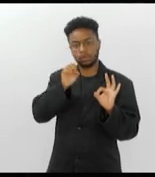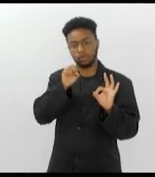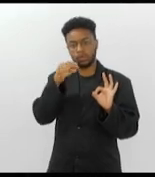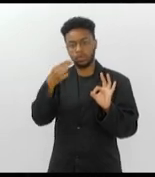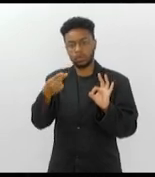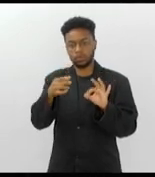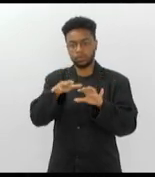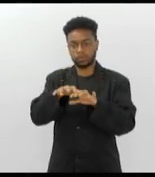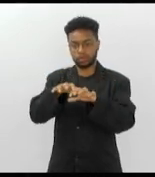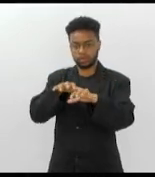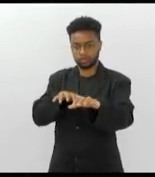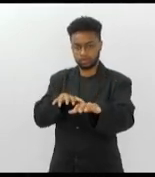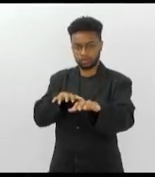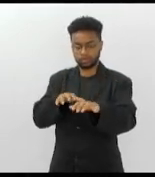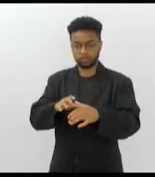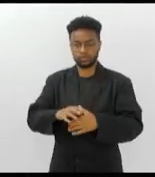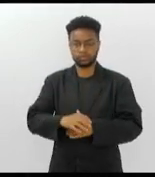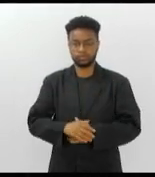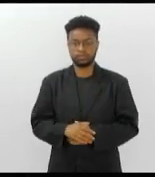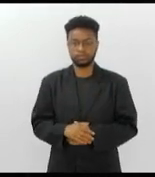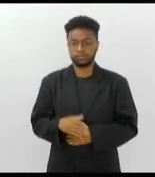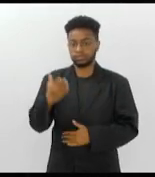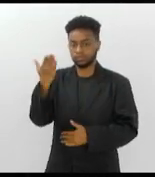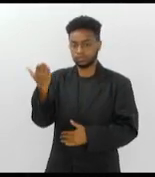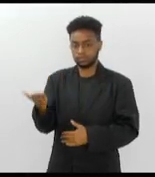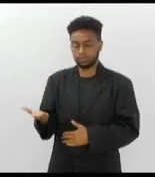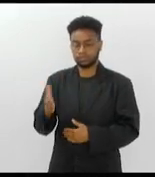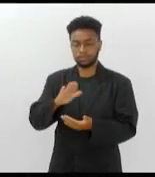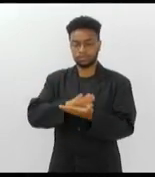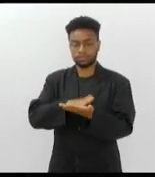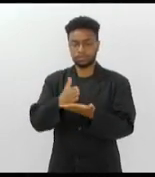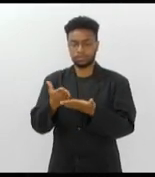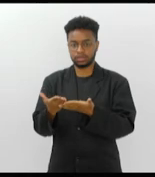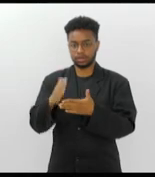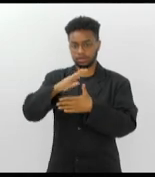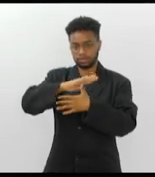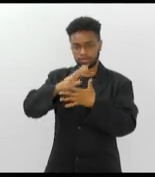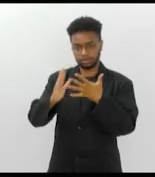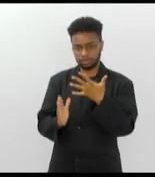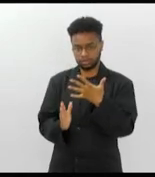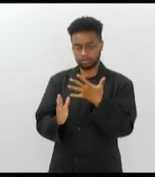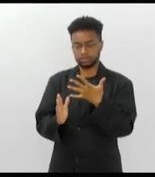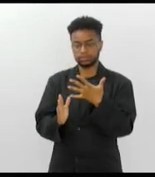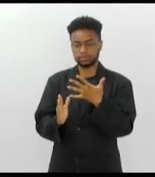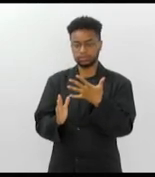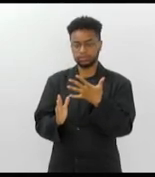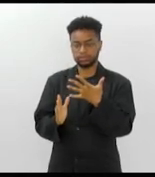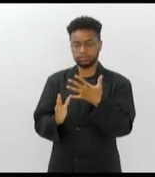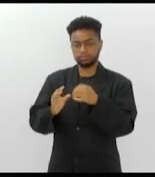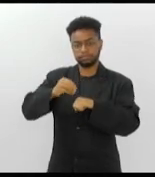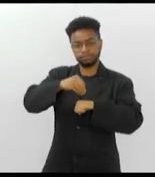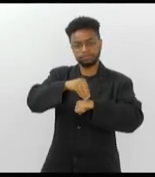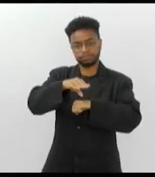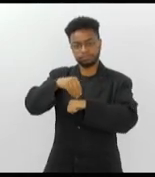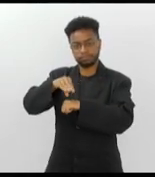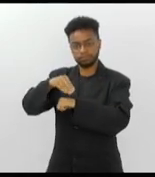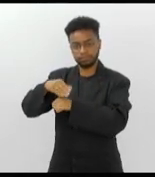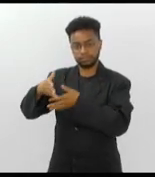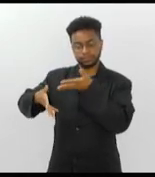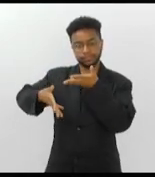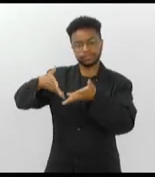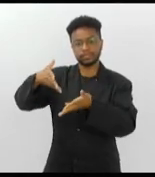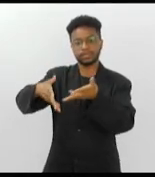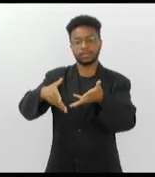ou remota, senhor intérprete da língua de Libras, que leva a nossa